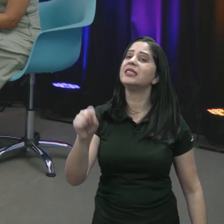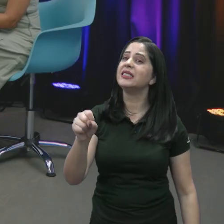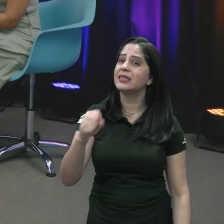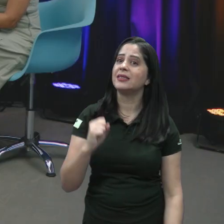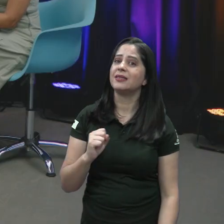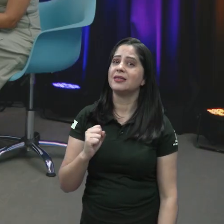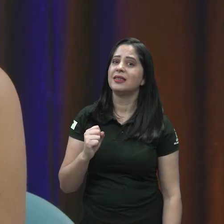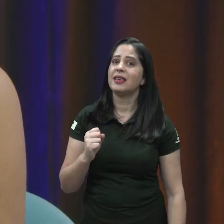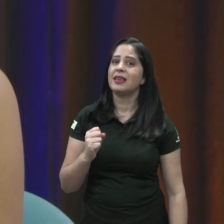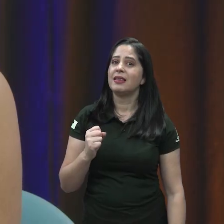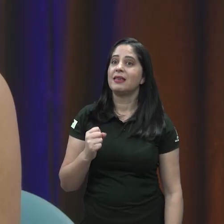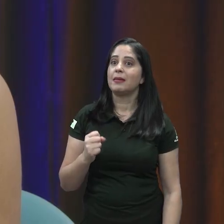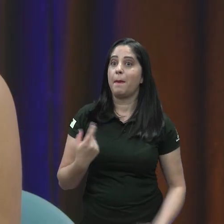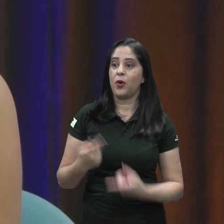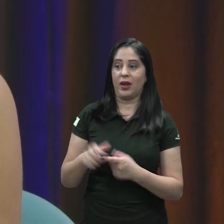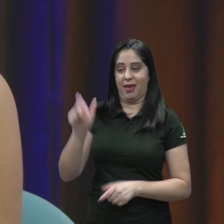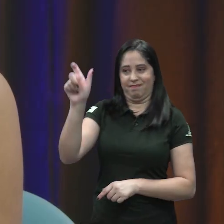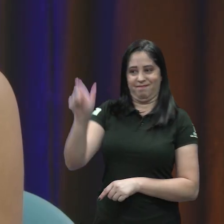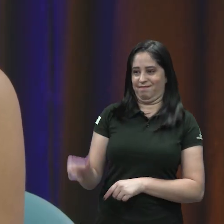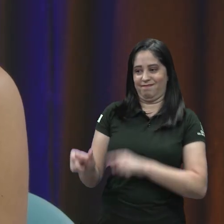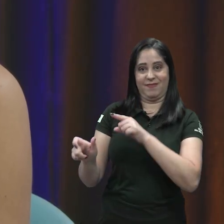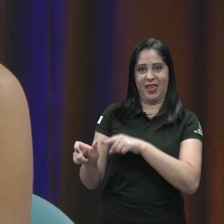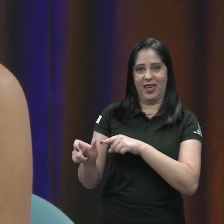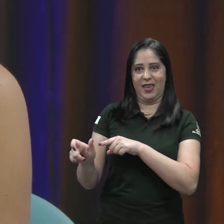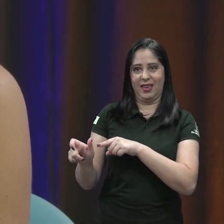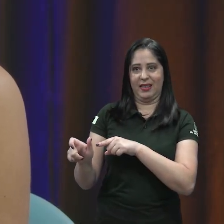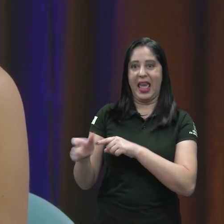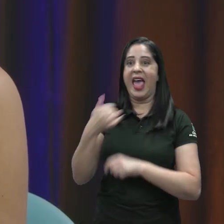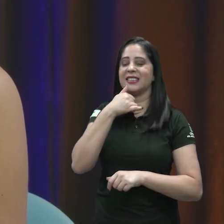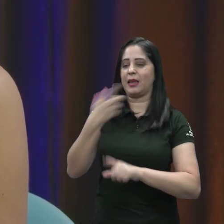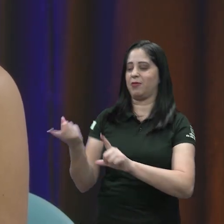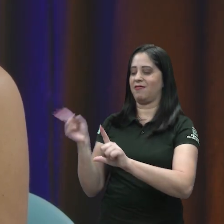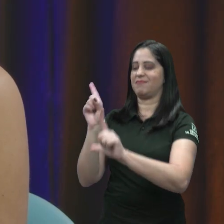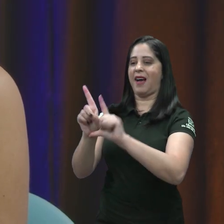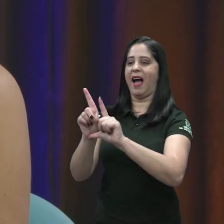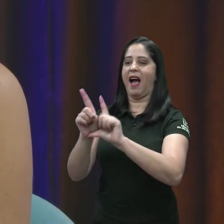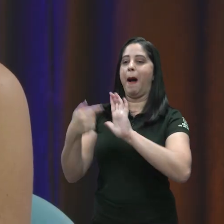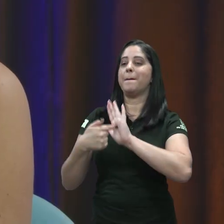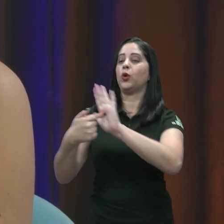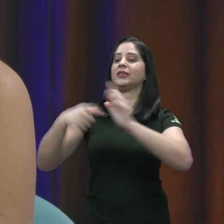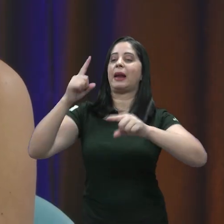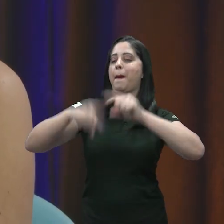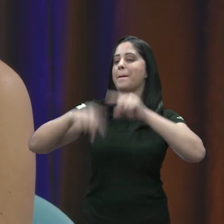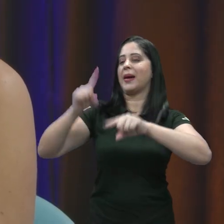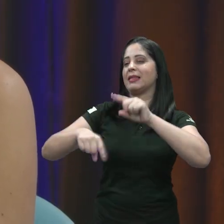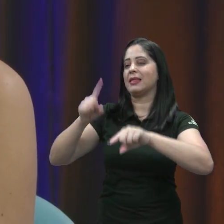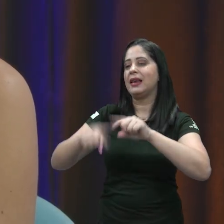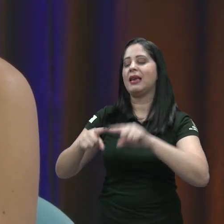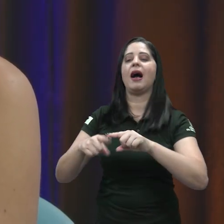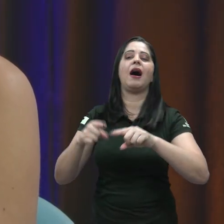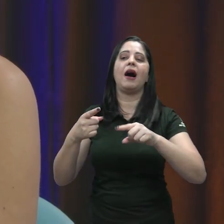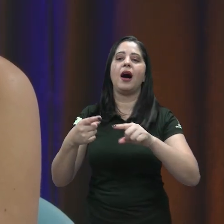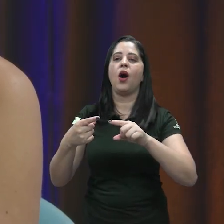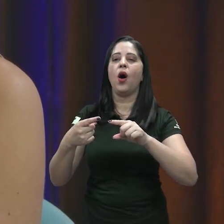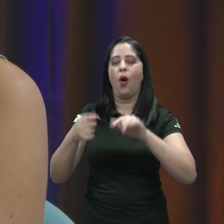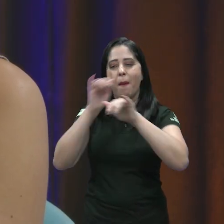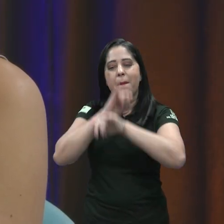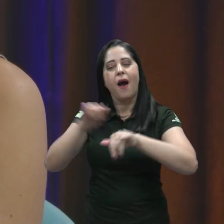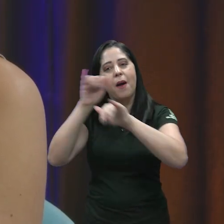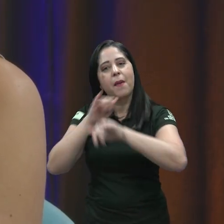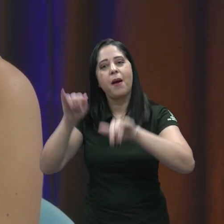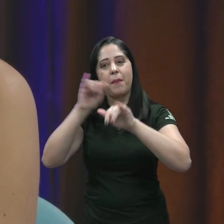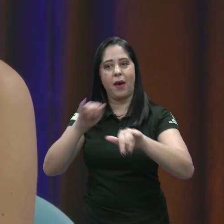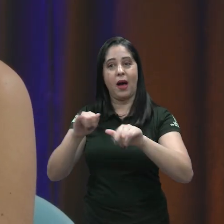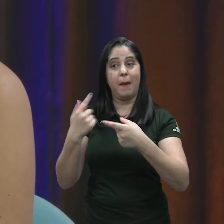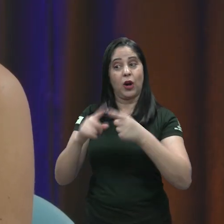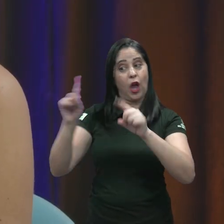um influenciador que já vive aquela realidade falar sobre aquele produto, né? Exatamente. Porque ele realmente está incluindo algo que já faz parte e